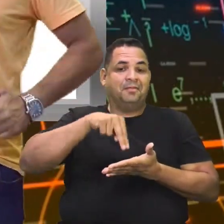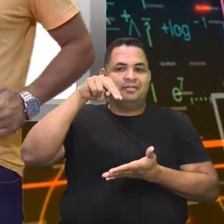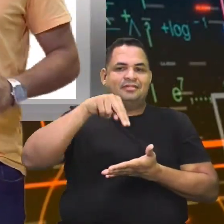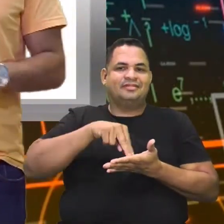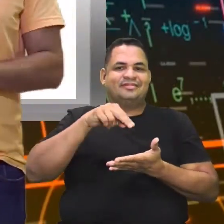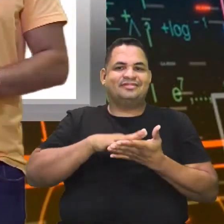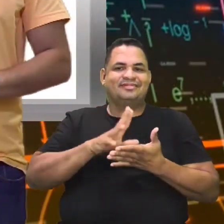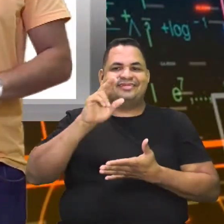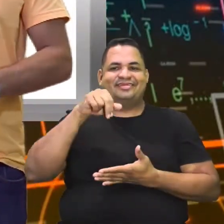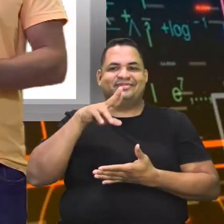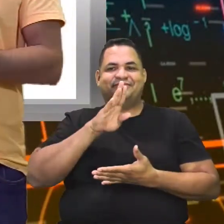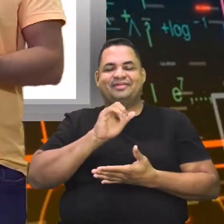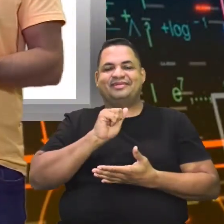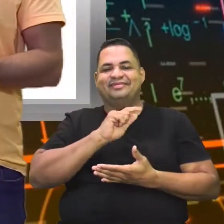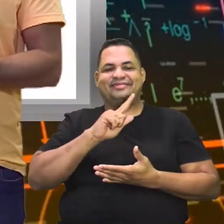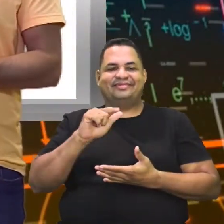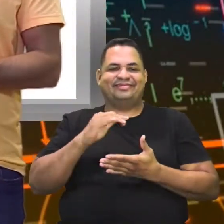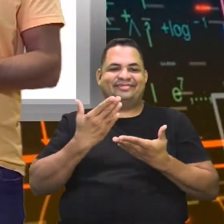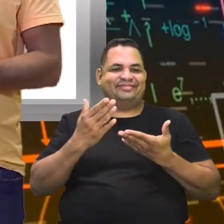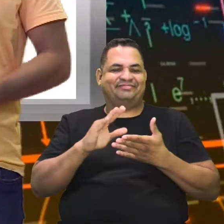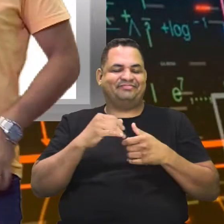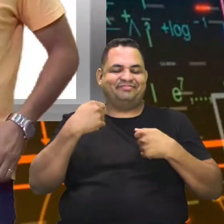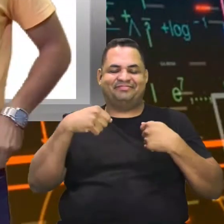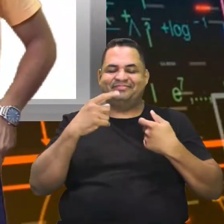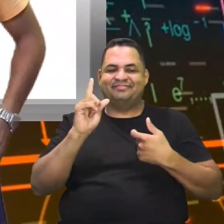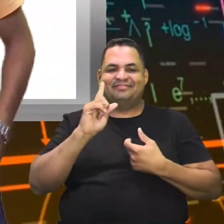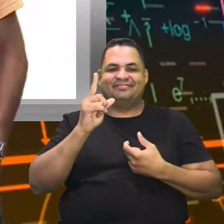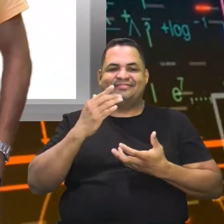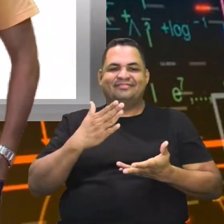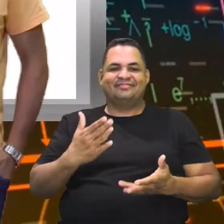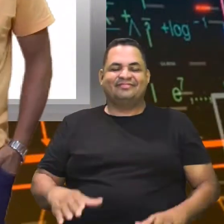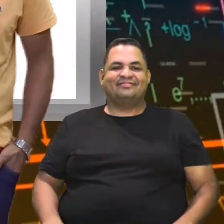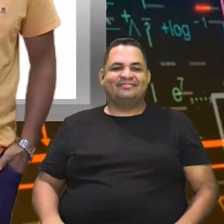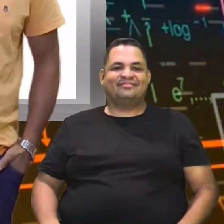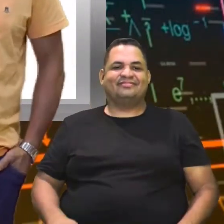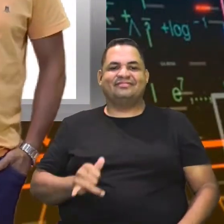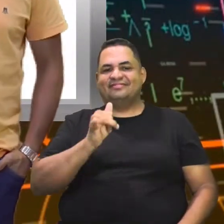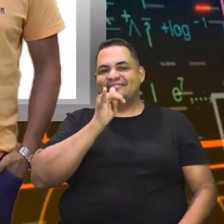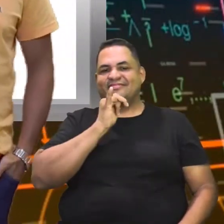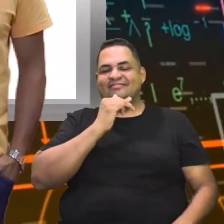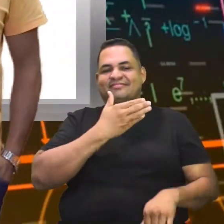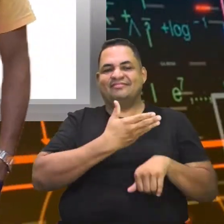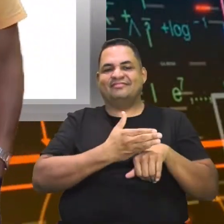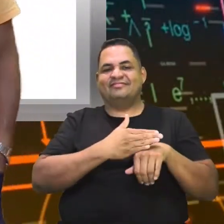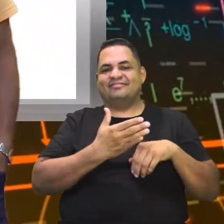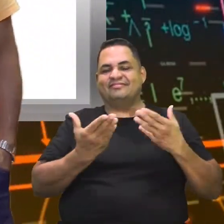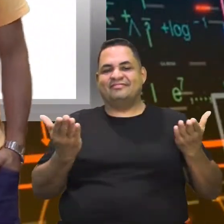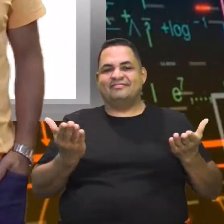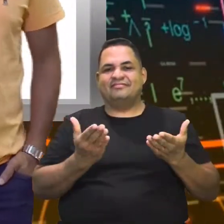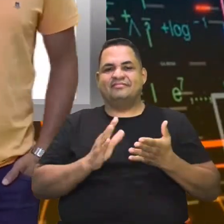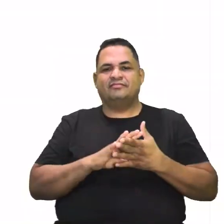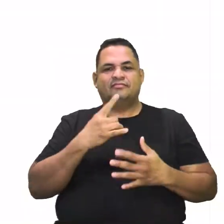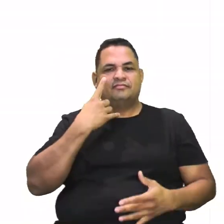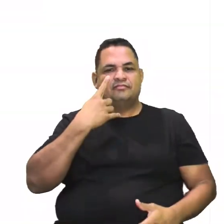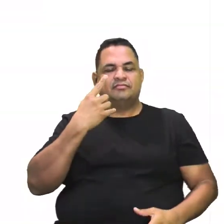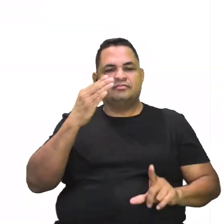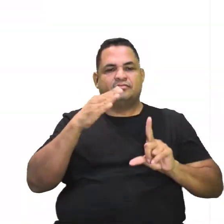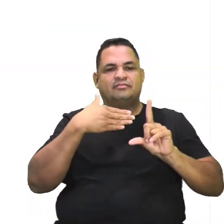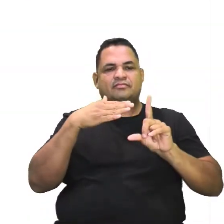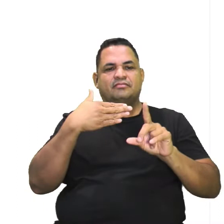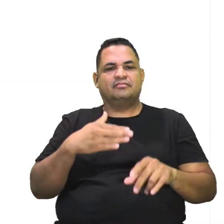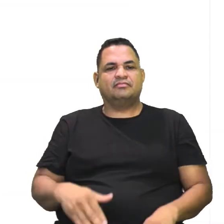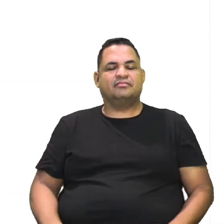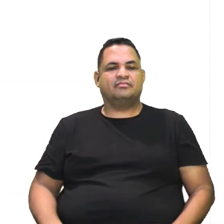professora de NBAZ. Vocês acham? Não, não precisa não. Não? Não. A gente vai dar um exemplo mais prático agora para vocês. Olha lá na telinha, vamos